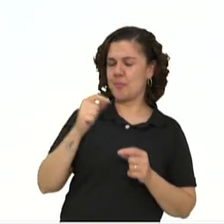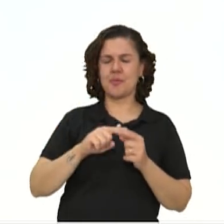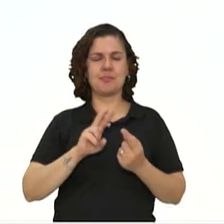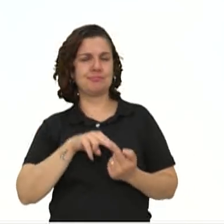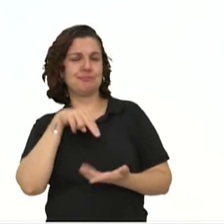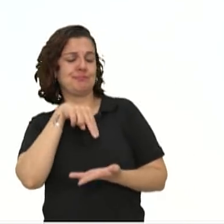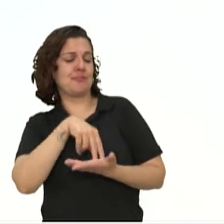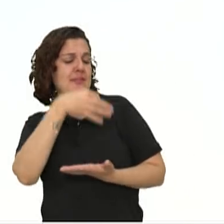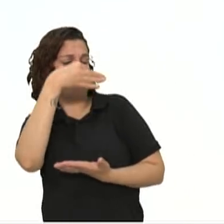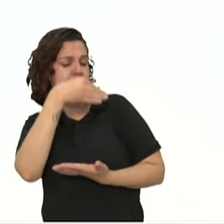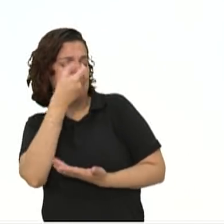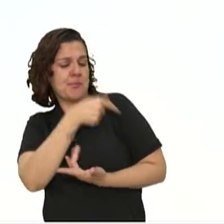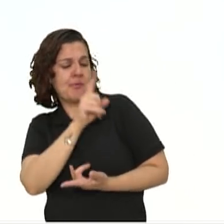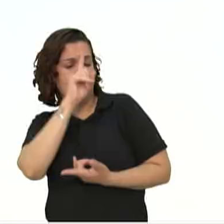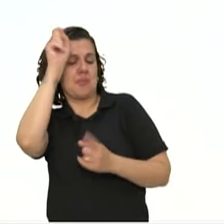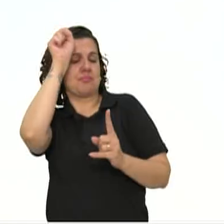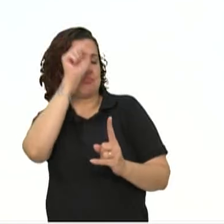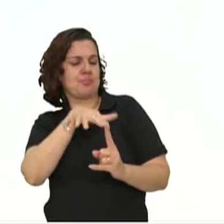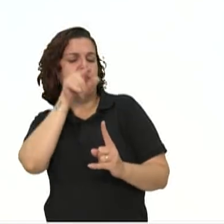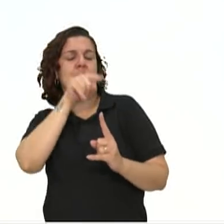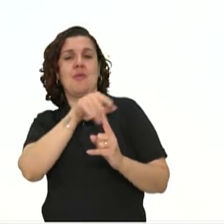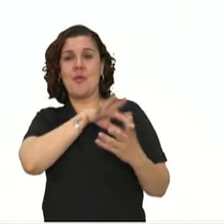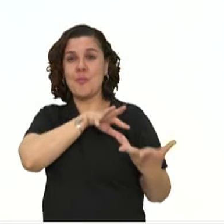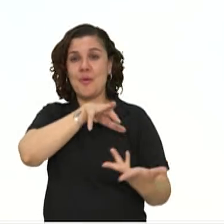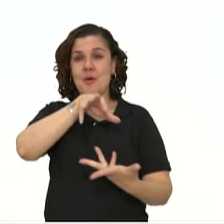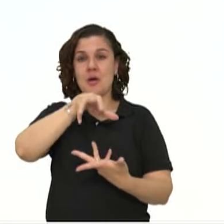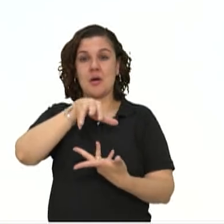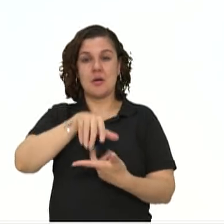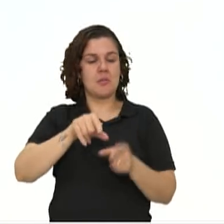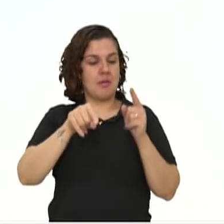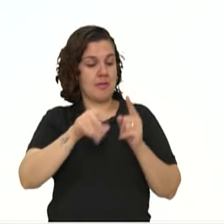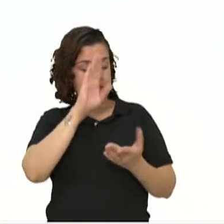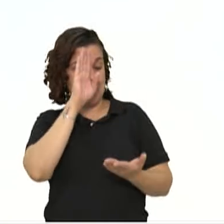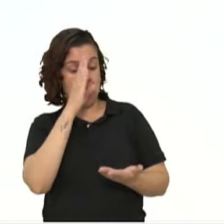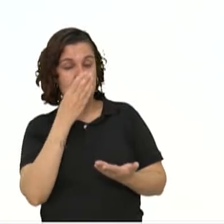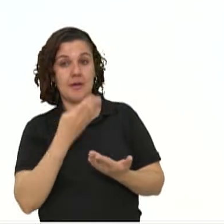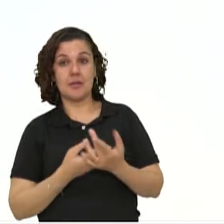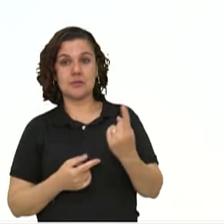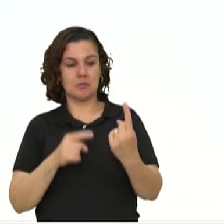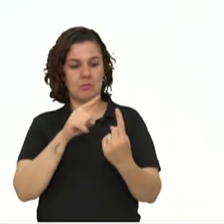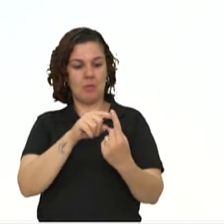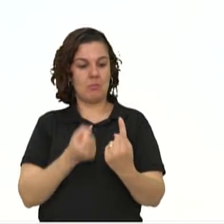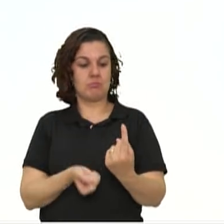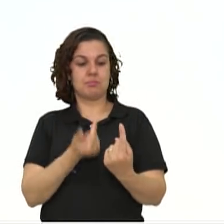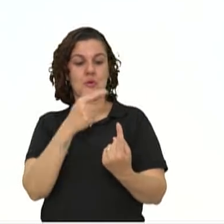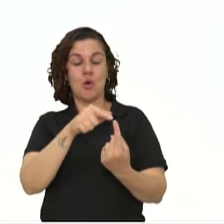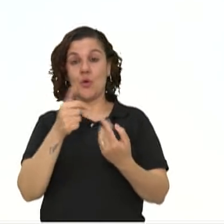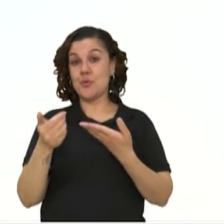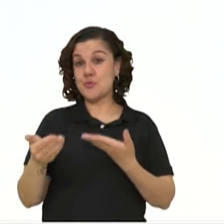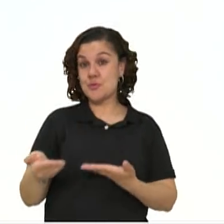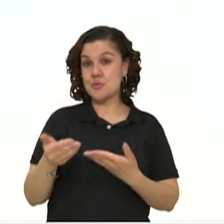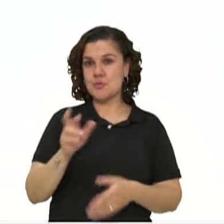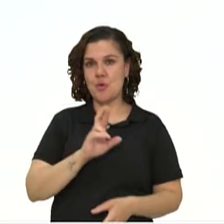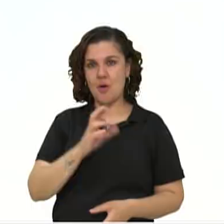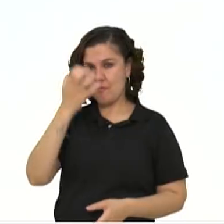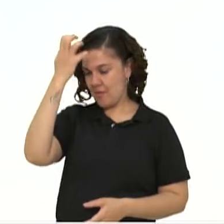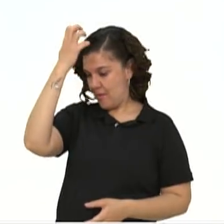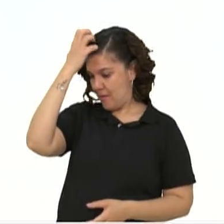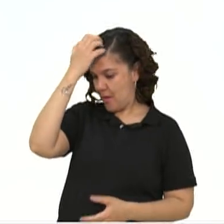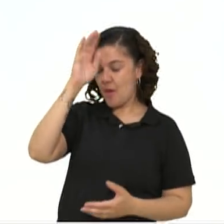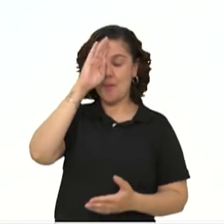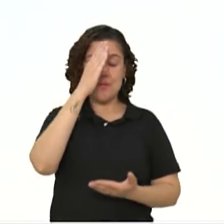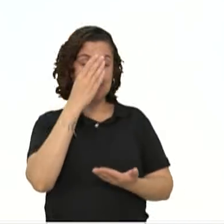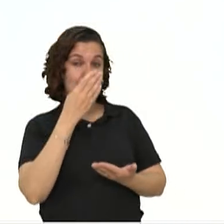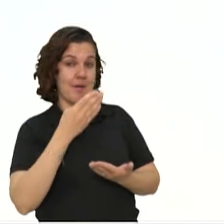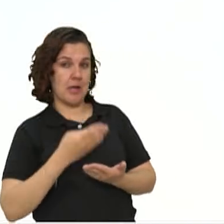sua existência era um dom divino para o mundo. Essa crença se tornaria especialmente evidente quando o jovem rei passou a acreditar que